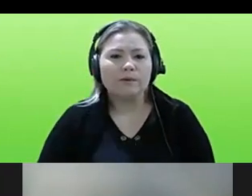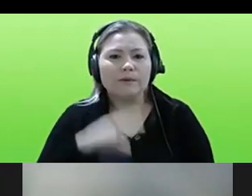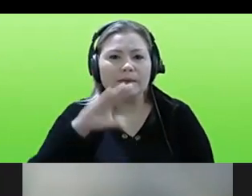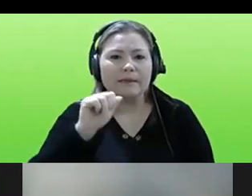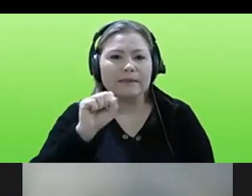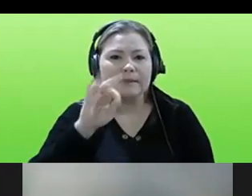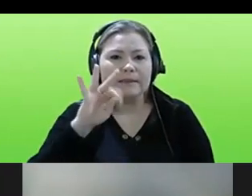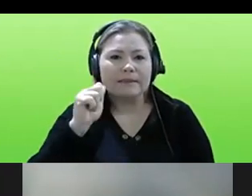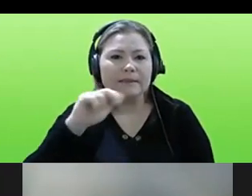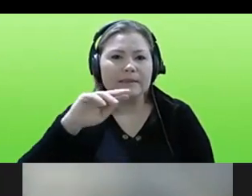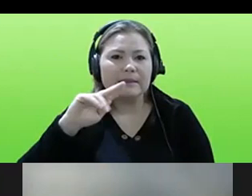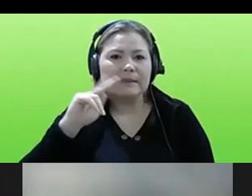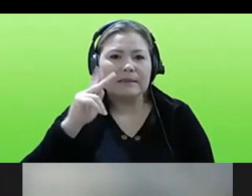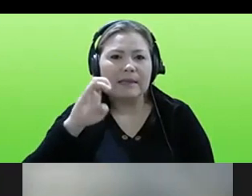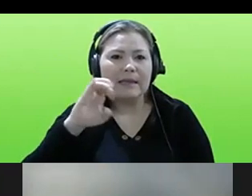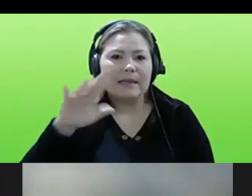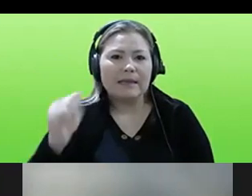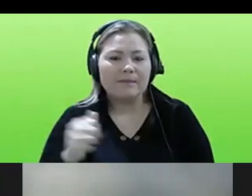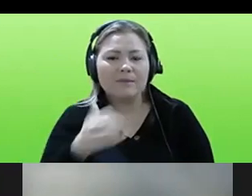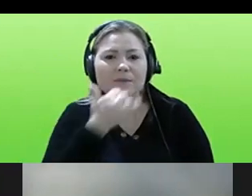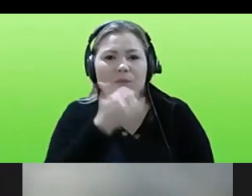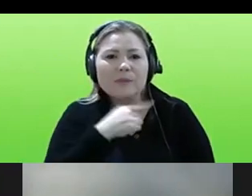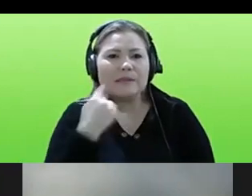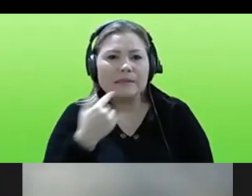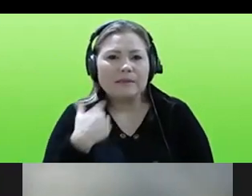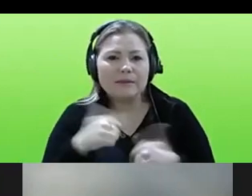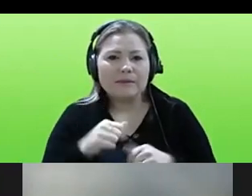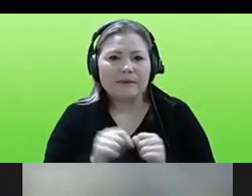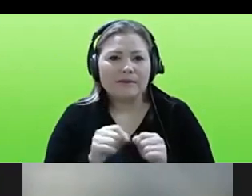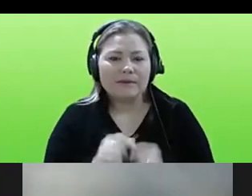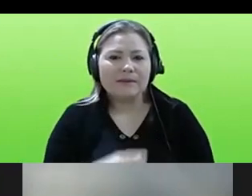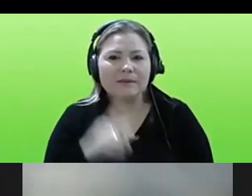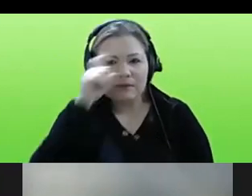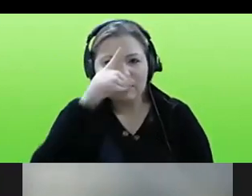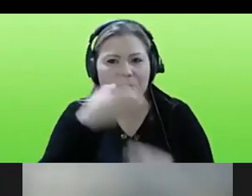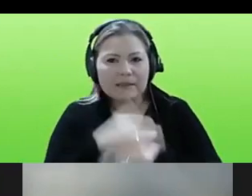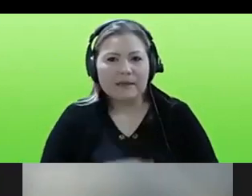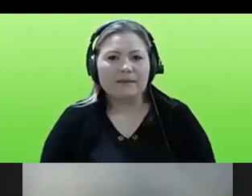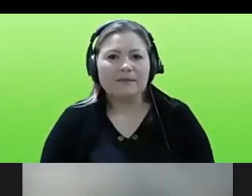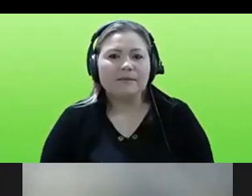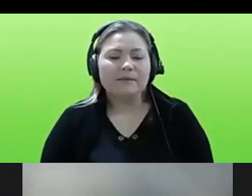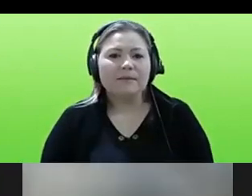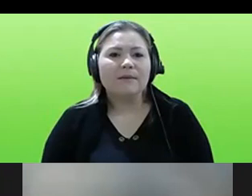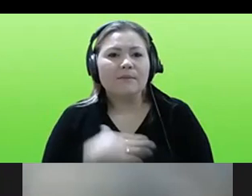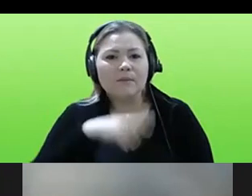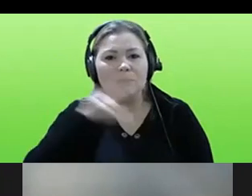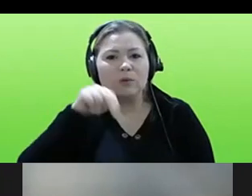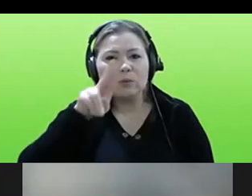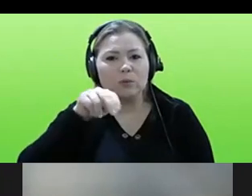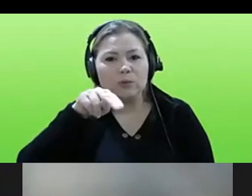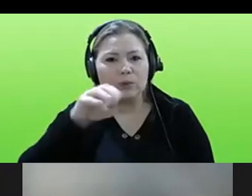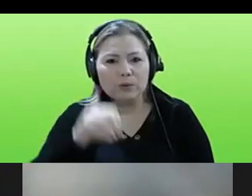Ora, bom dia a todos. Desculpem o atraso, estava com dificuldades em entrar. Meu nome é Nuno Castanheira,